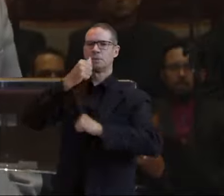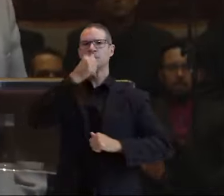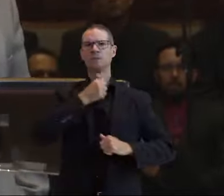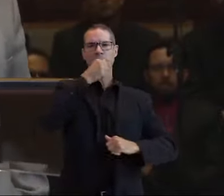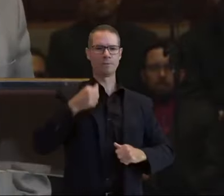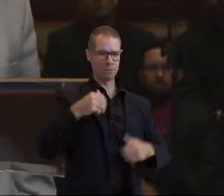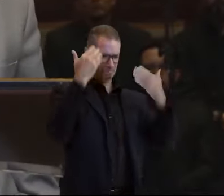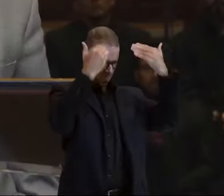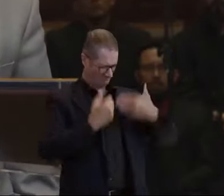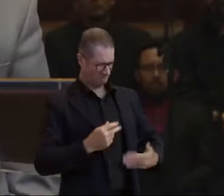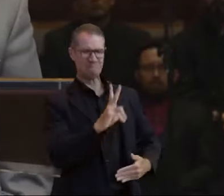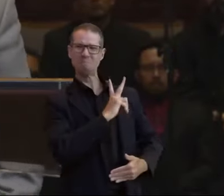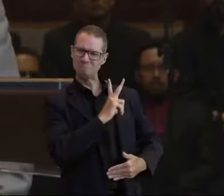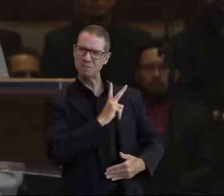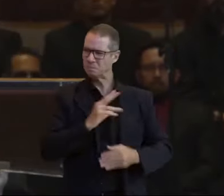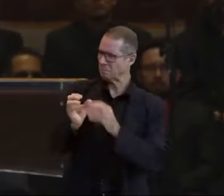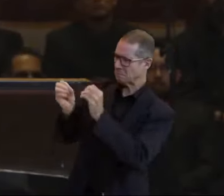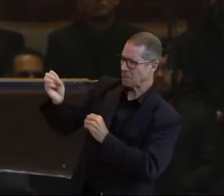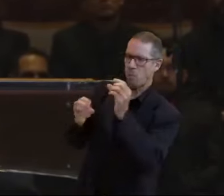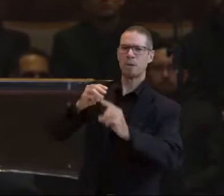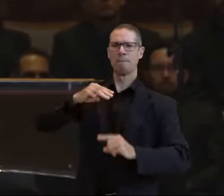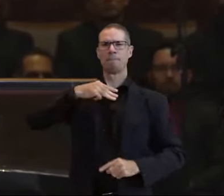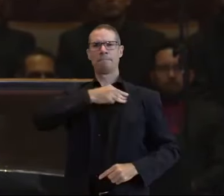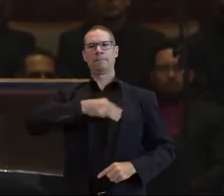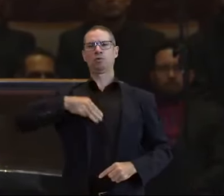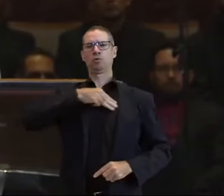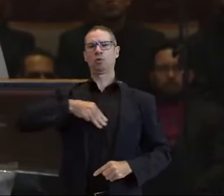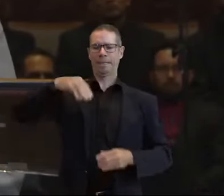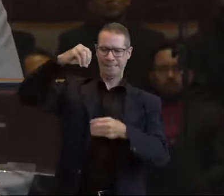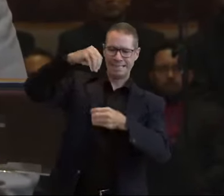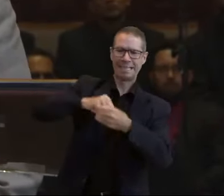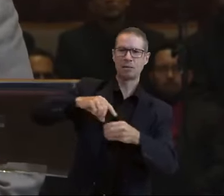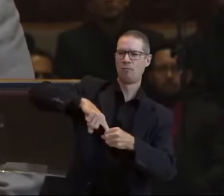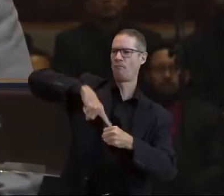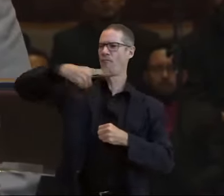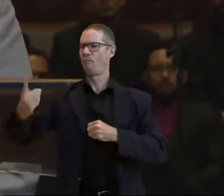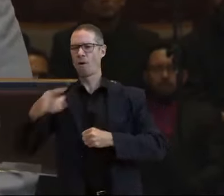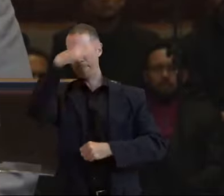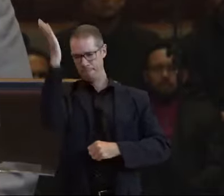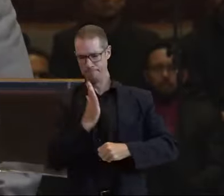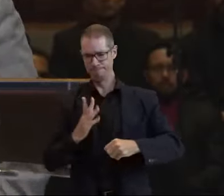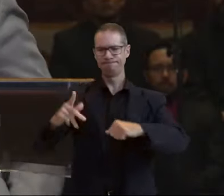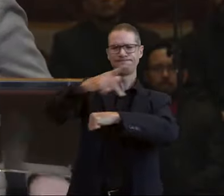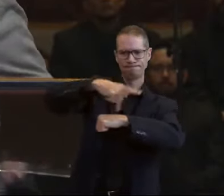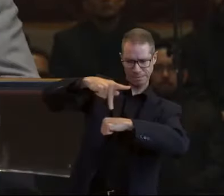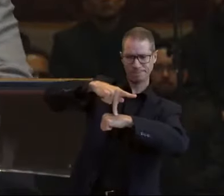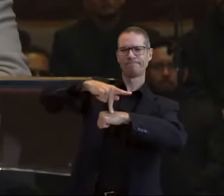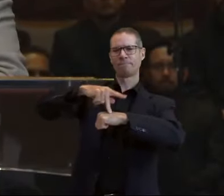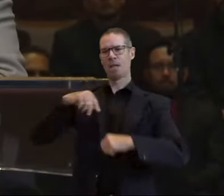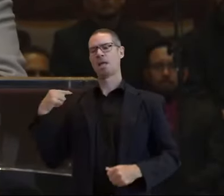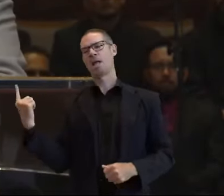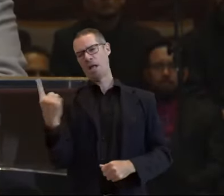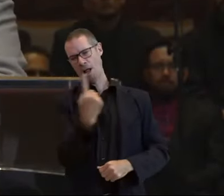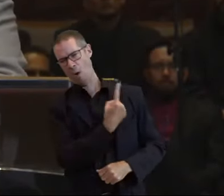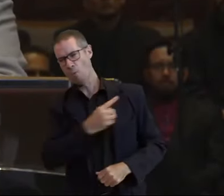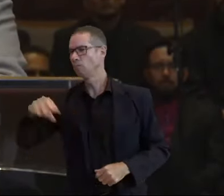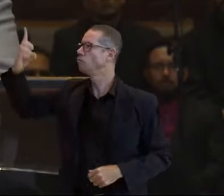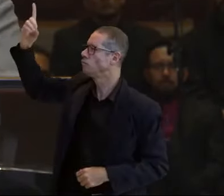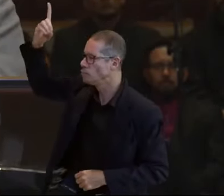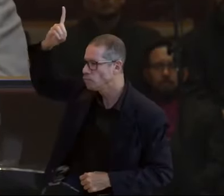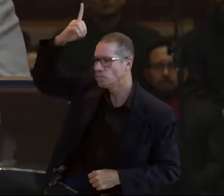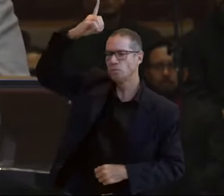sacrifício pessoal a obra missionária dentro e fora desse país. E através dos nossos